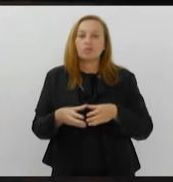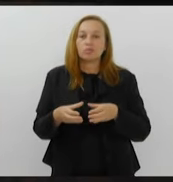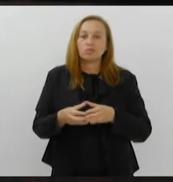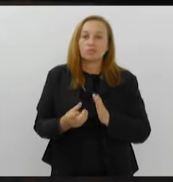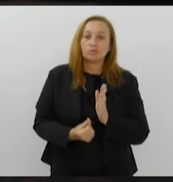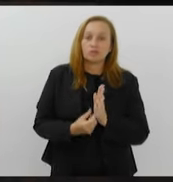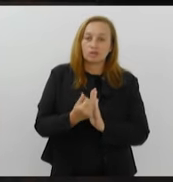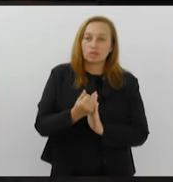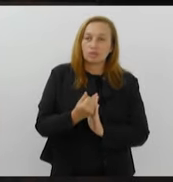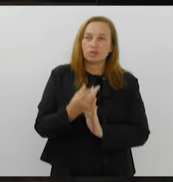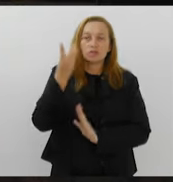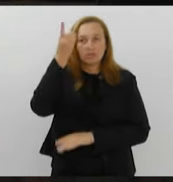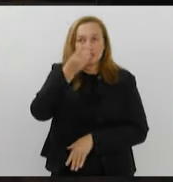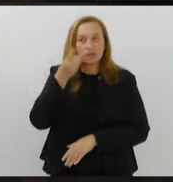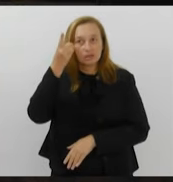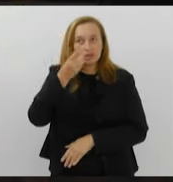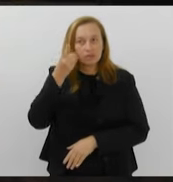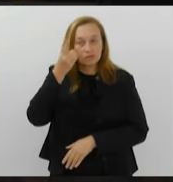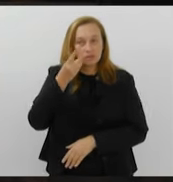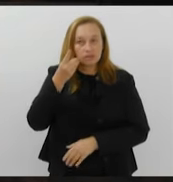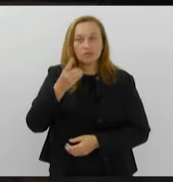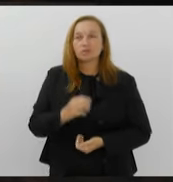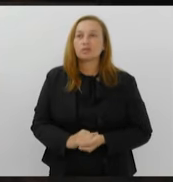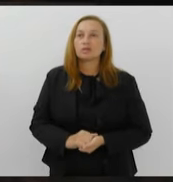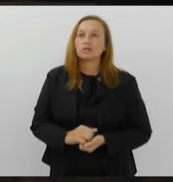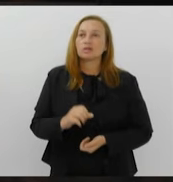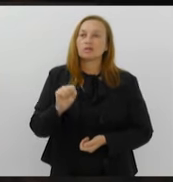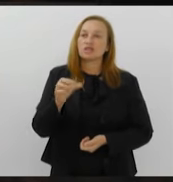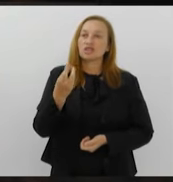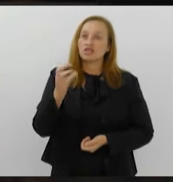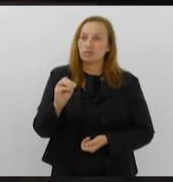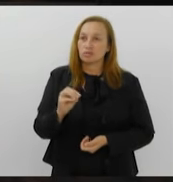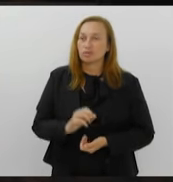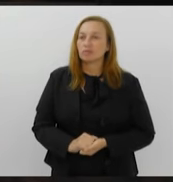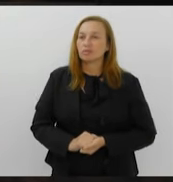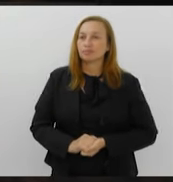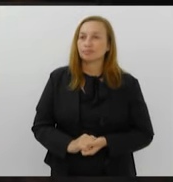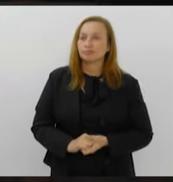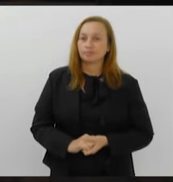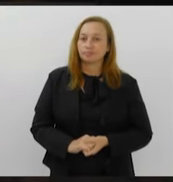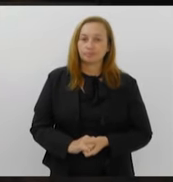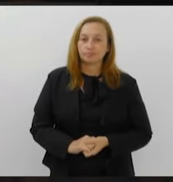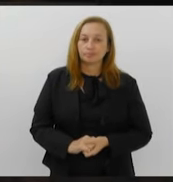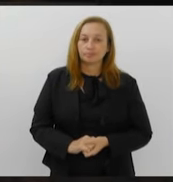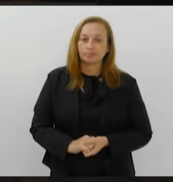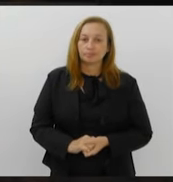Orçamento, deputado doutor Serginho.